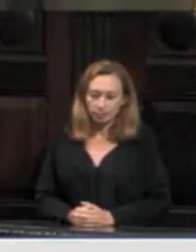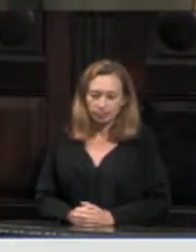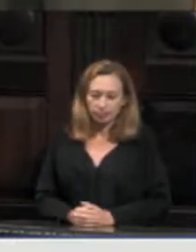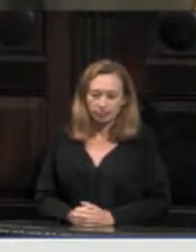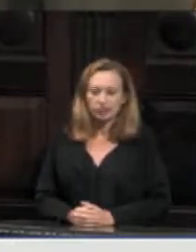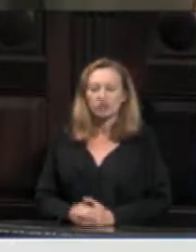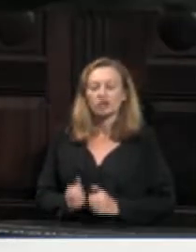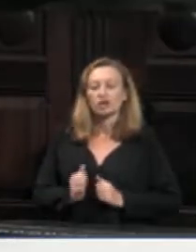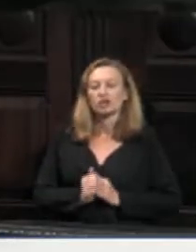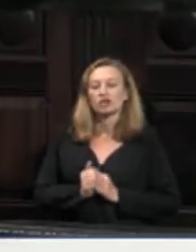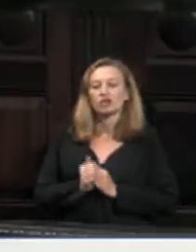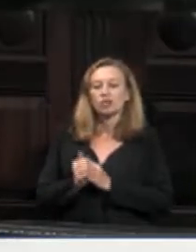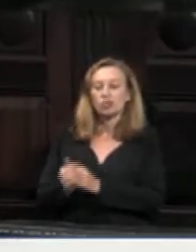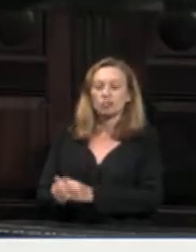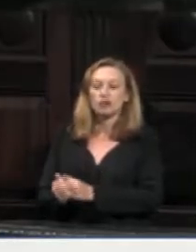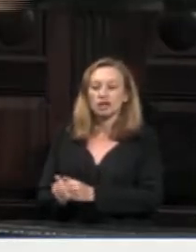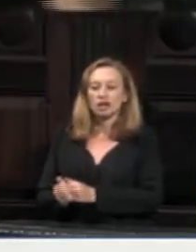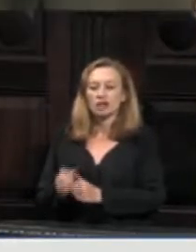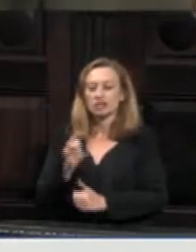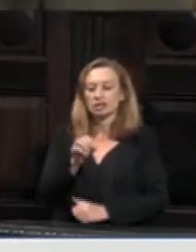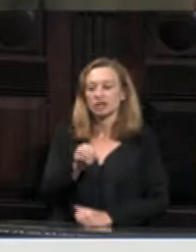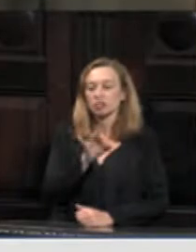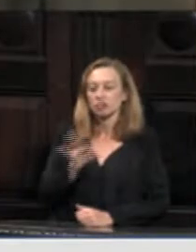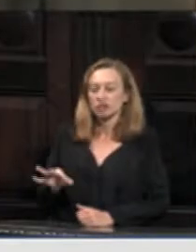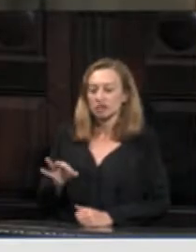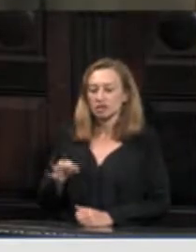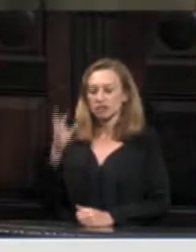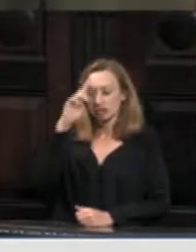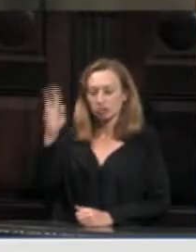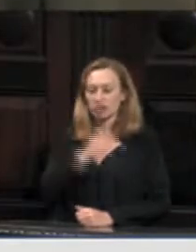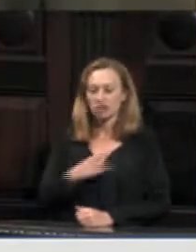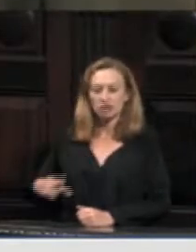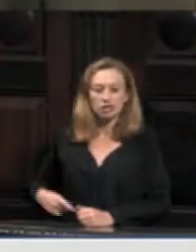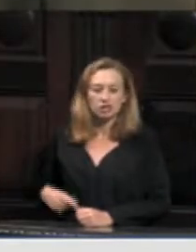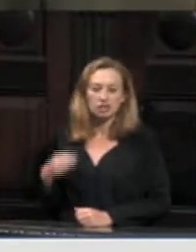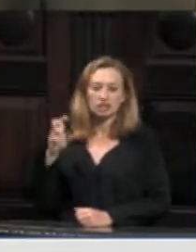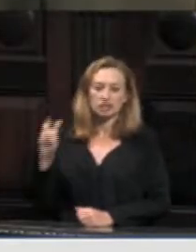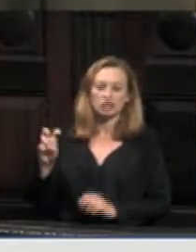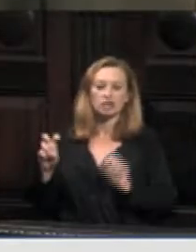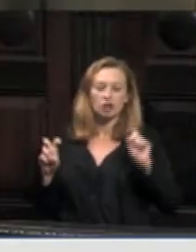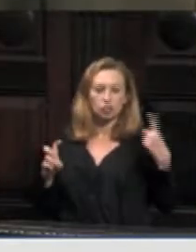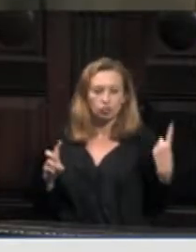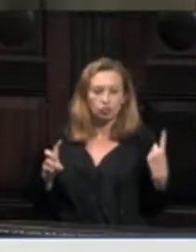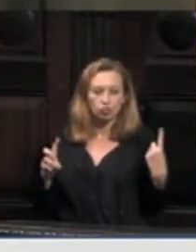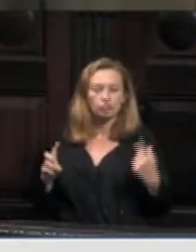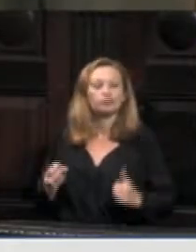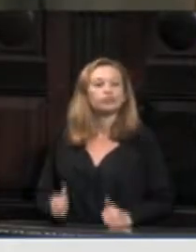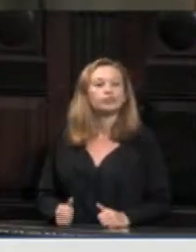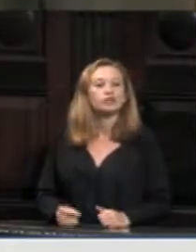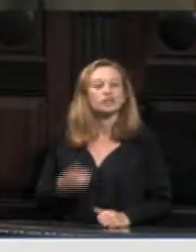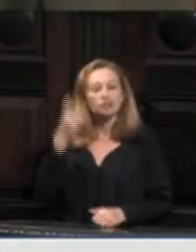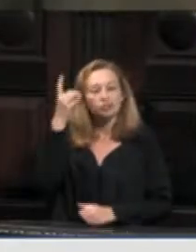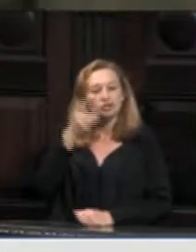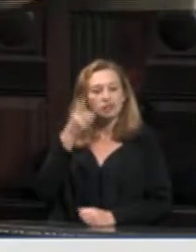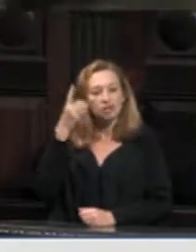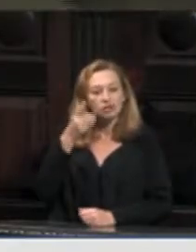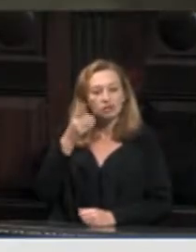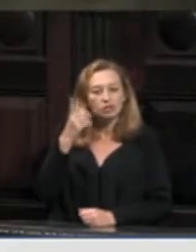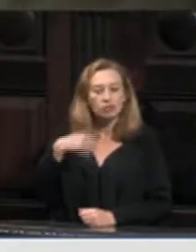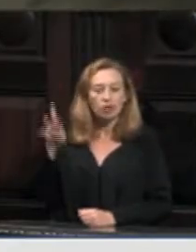Vou acompanhar o relator, senhor presidente. 5 a 1. Deputado Luiz Martins, deputado Flávio Bolsonaro, deputado Paulo